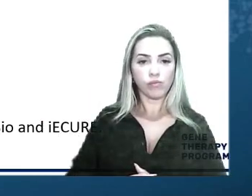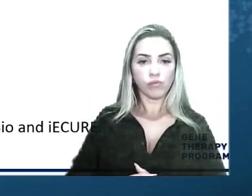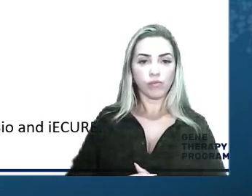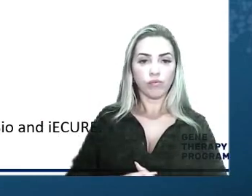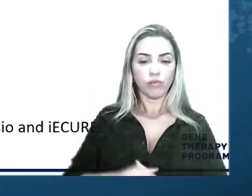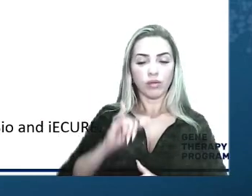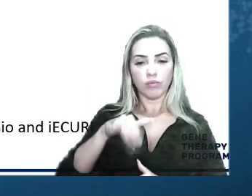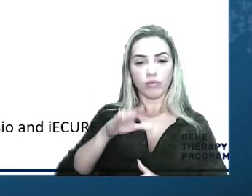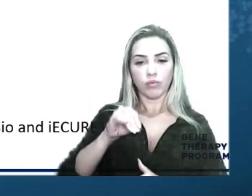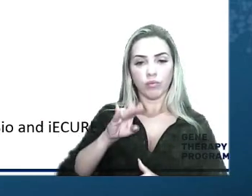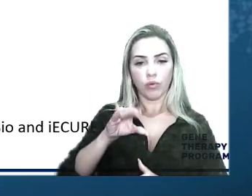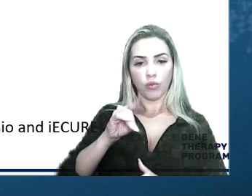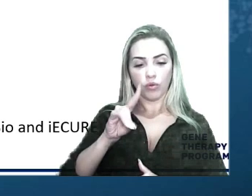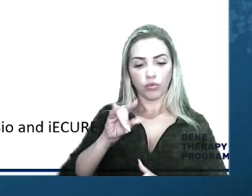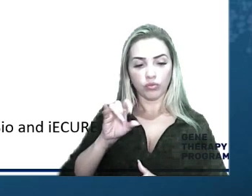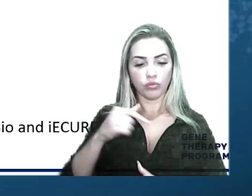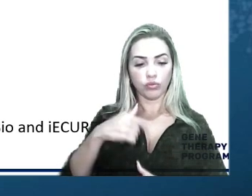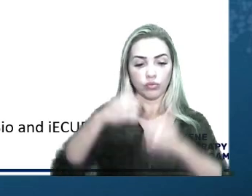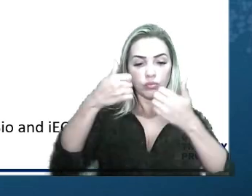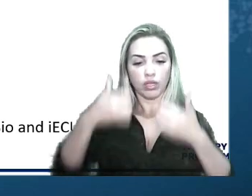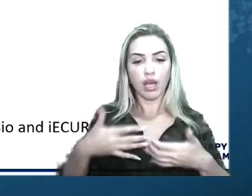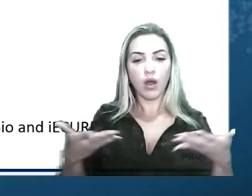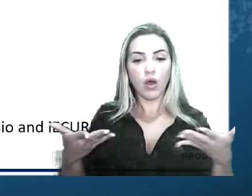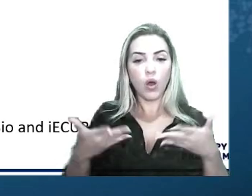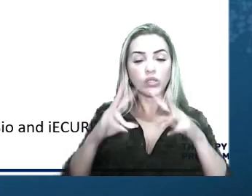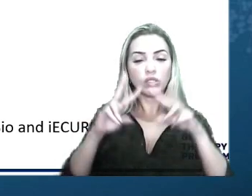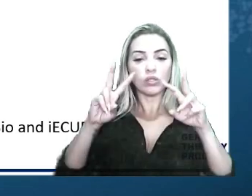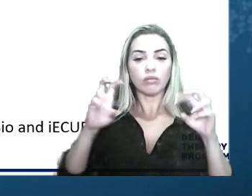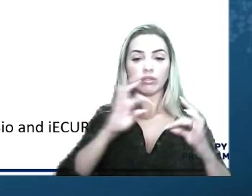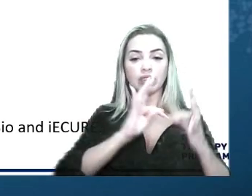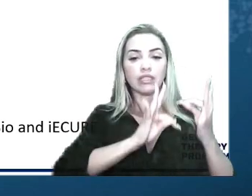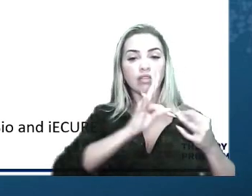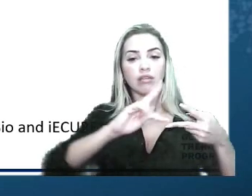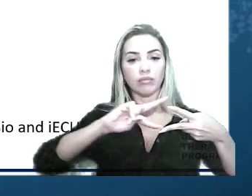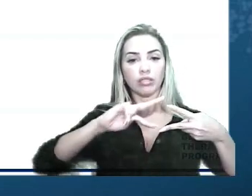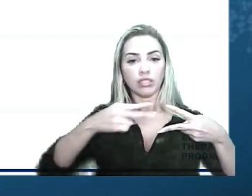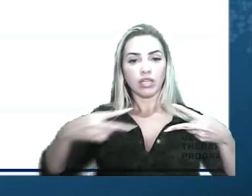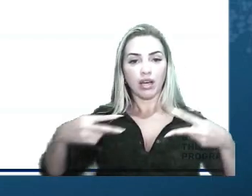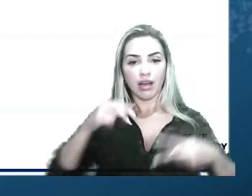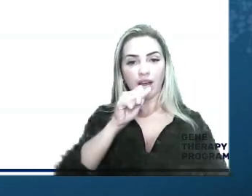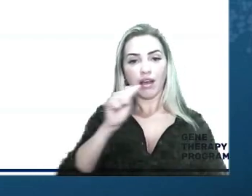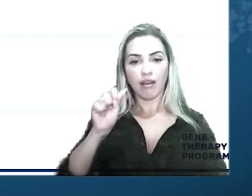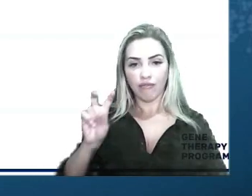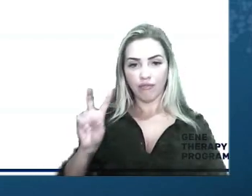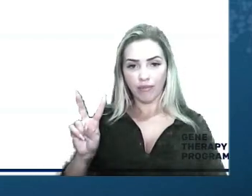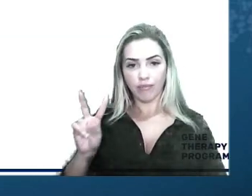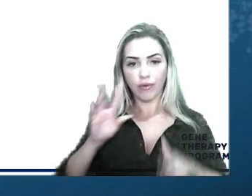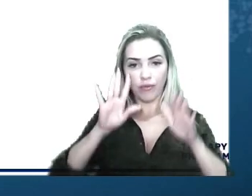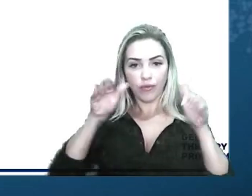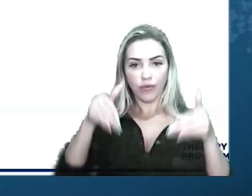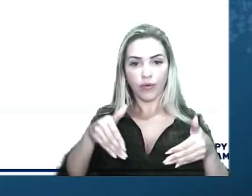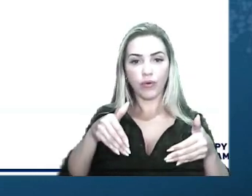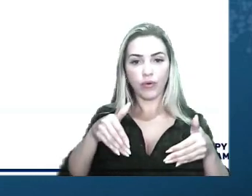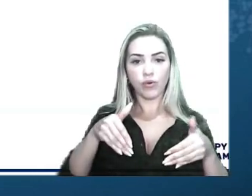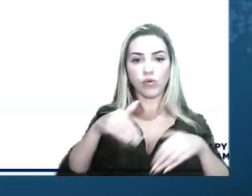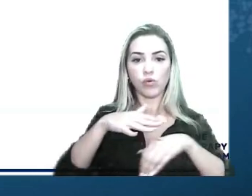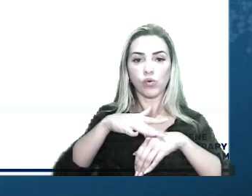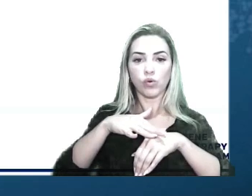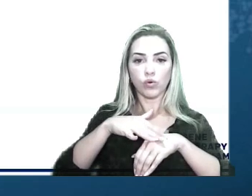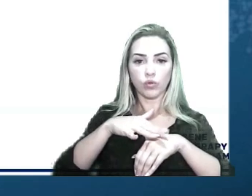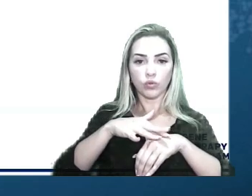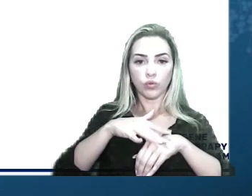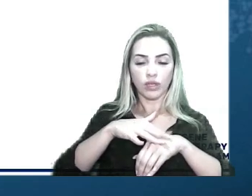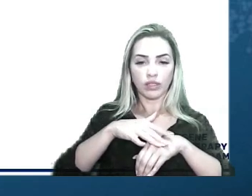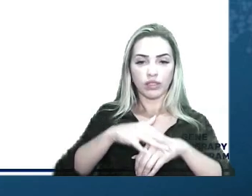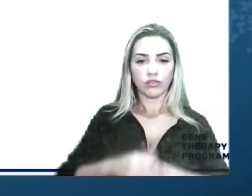imunobiológicos, e eu vou falar sobre a terapia genética AAV para doenças